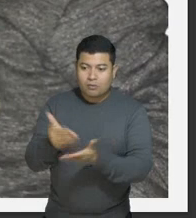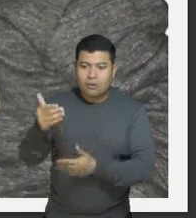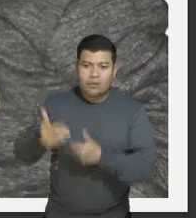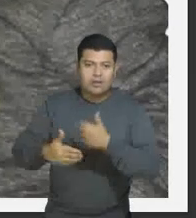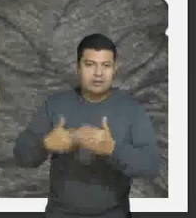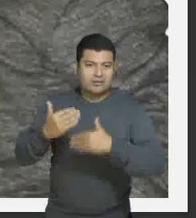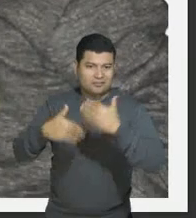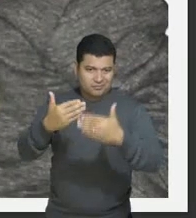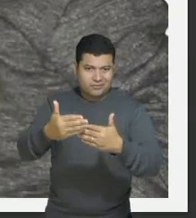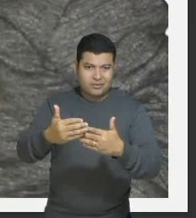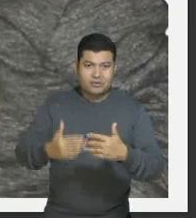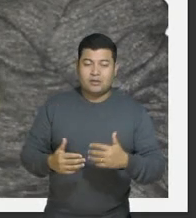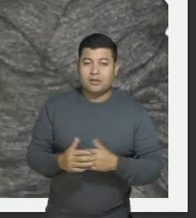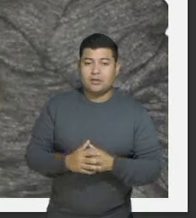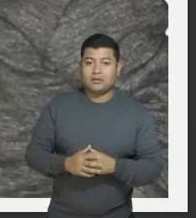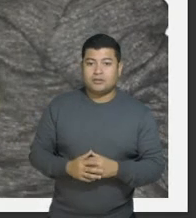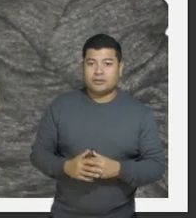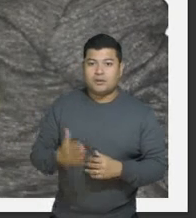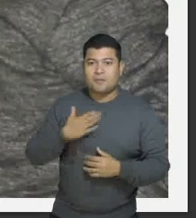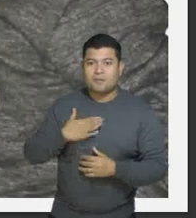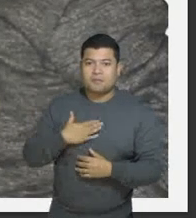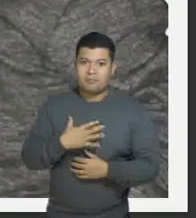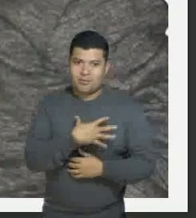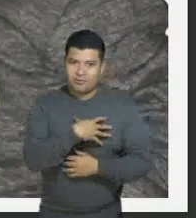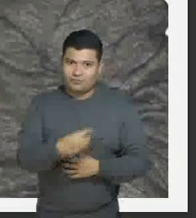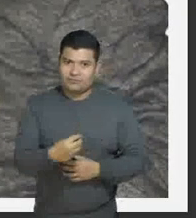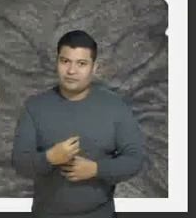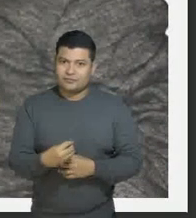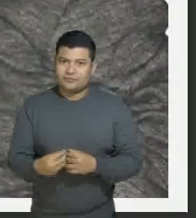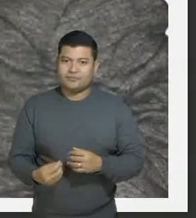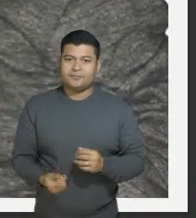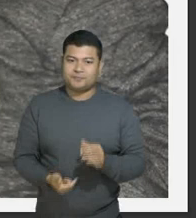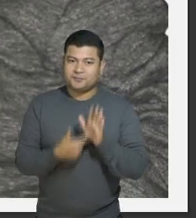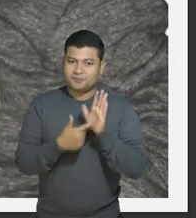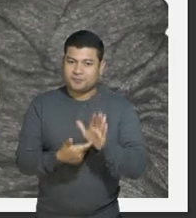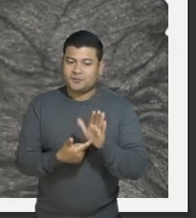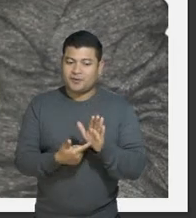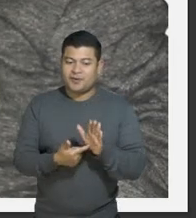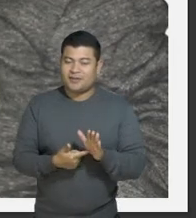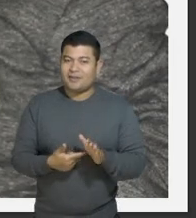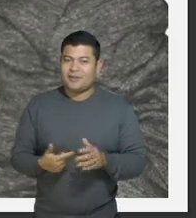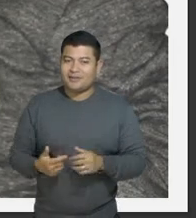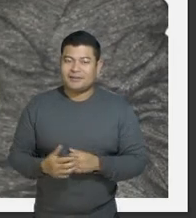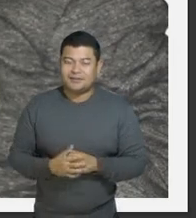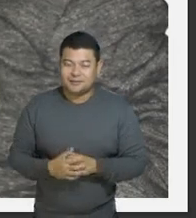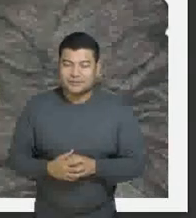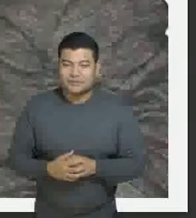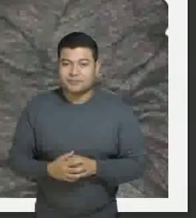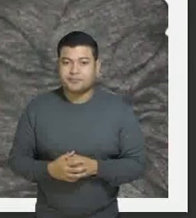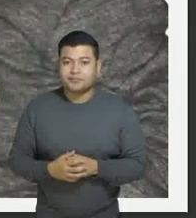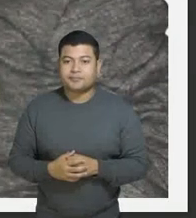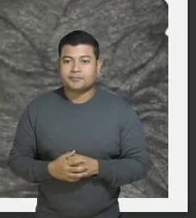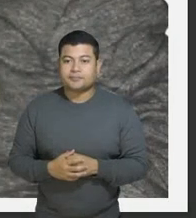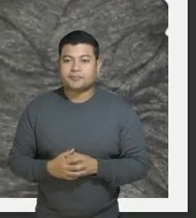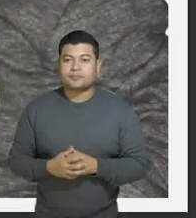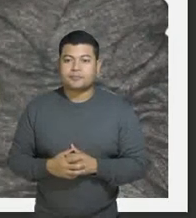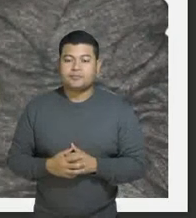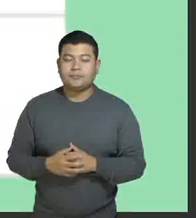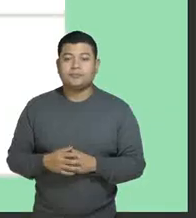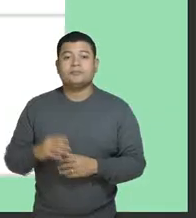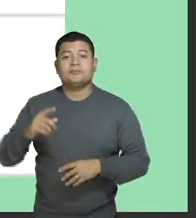a gente aplicou, esse é meu filho, né? Obrigada, eu tenho que fazer uma propaganda, porque senão não vale. E aí, então,